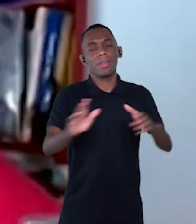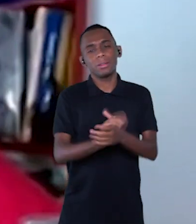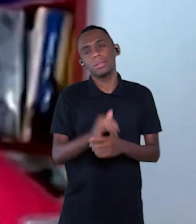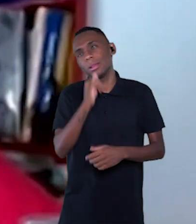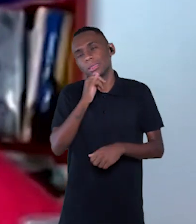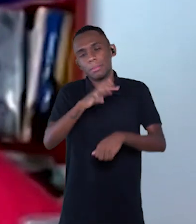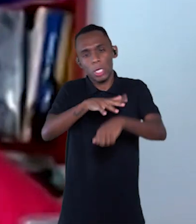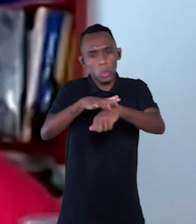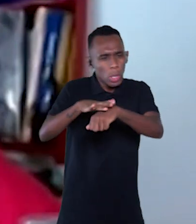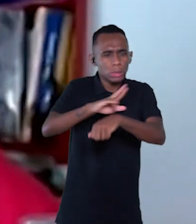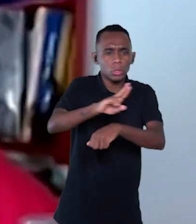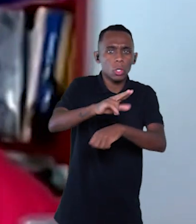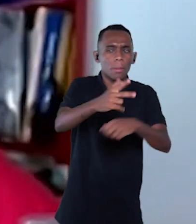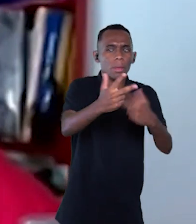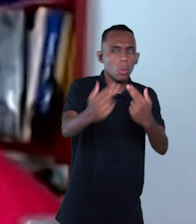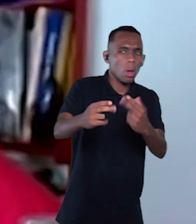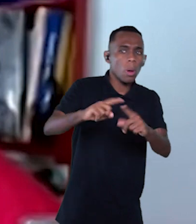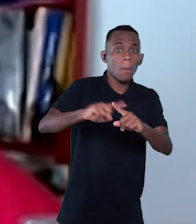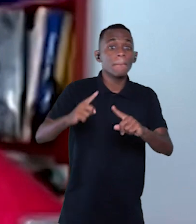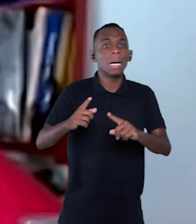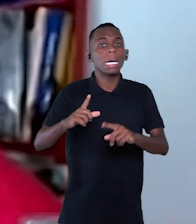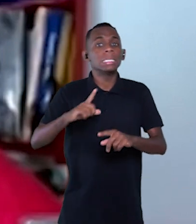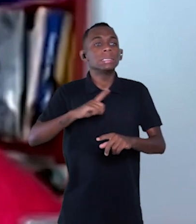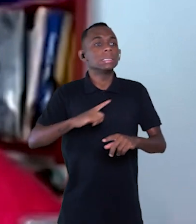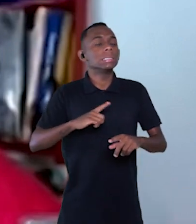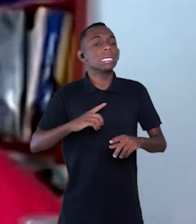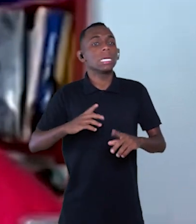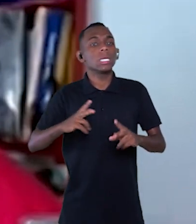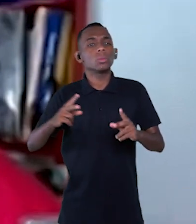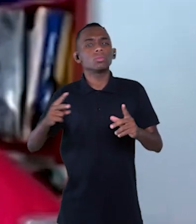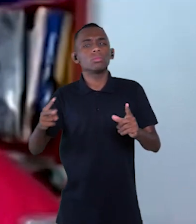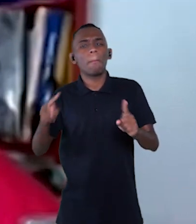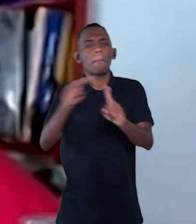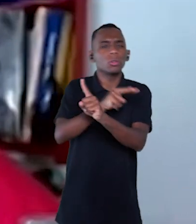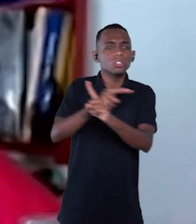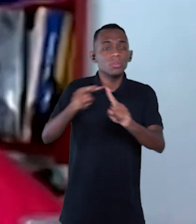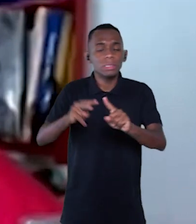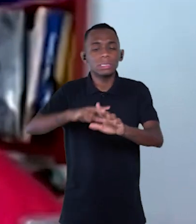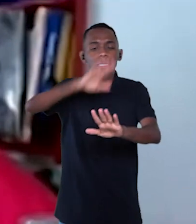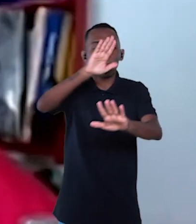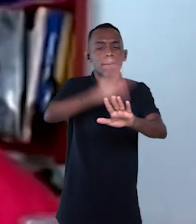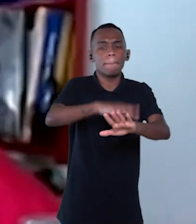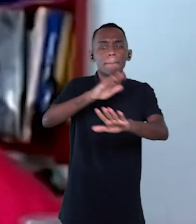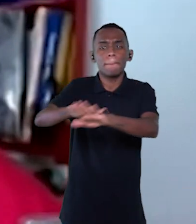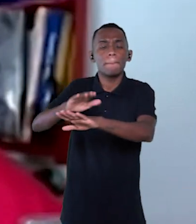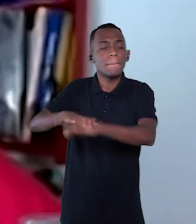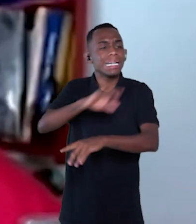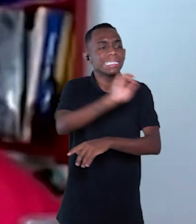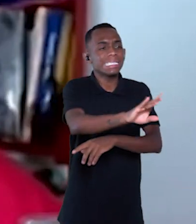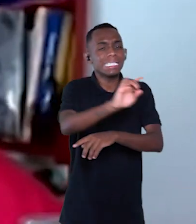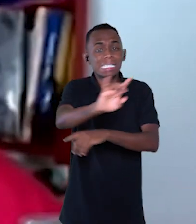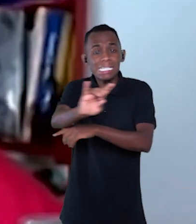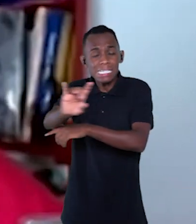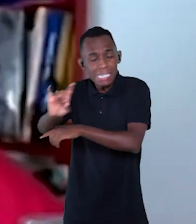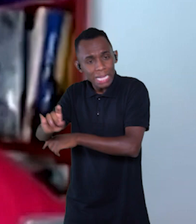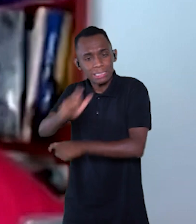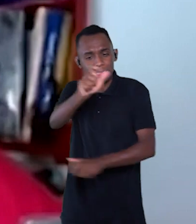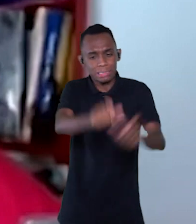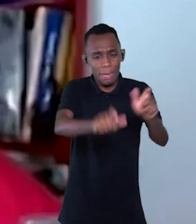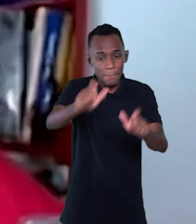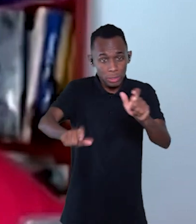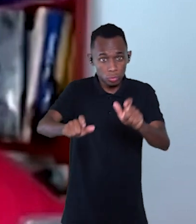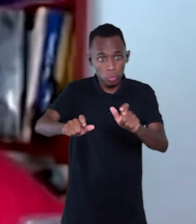que é semelhante, mas existe um universo por trás daquela pessoa que vai me